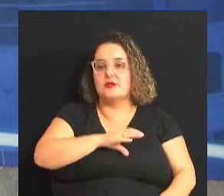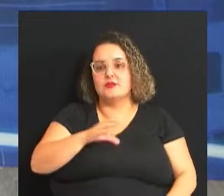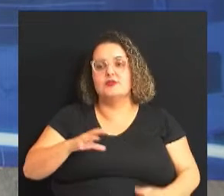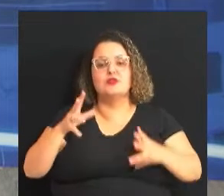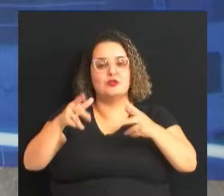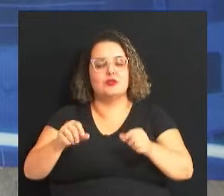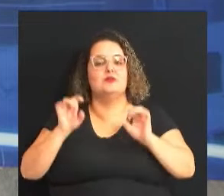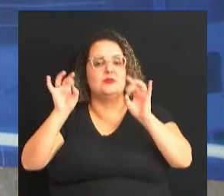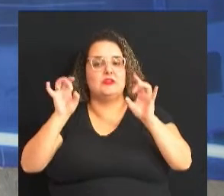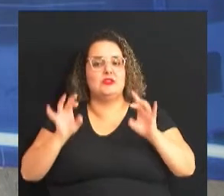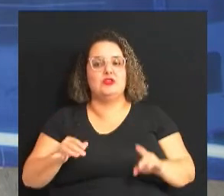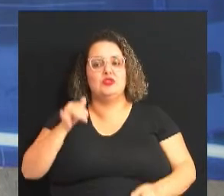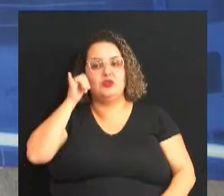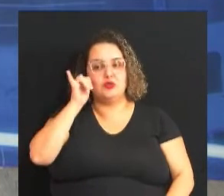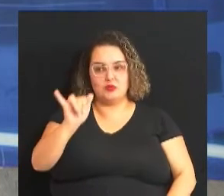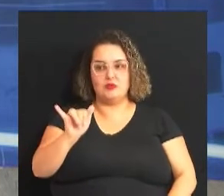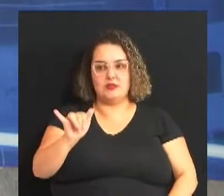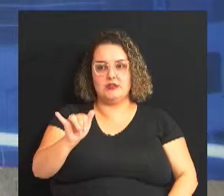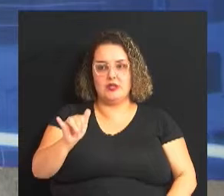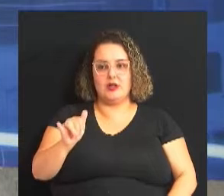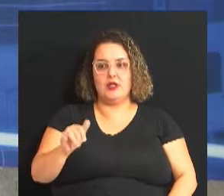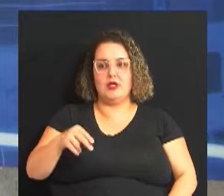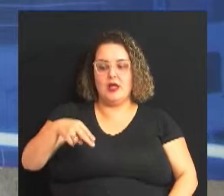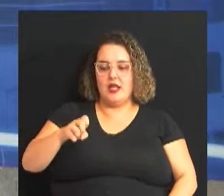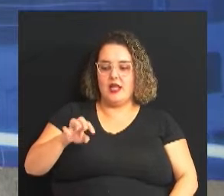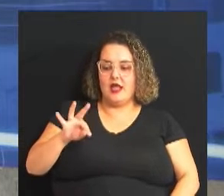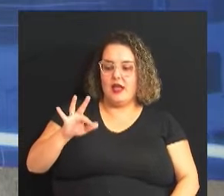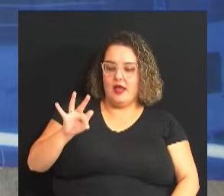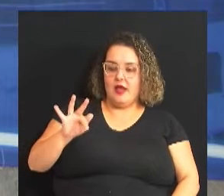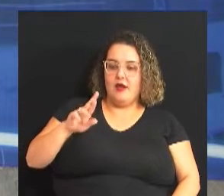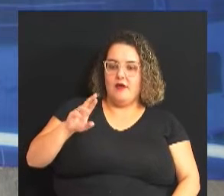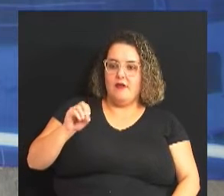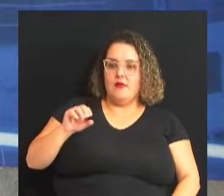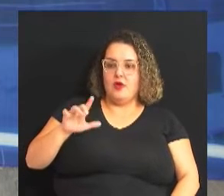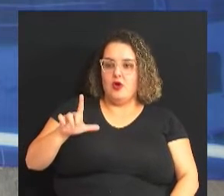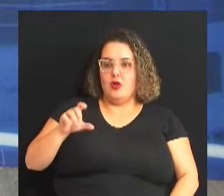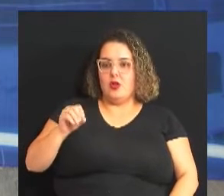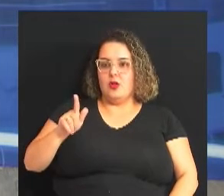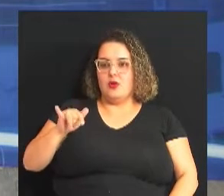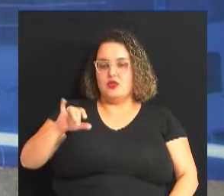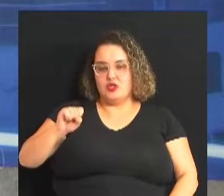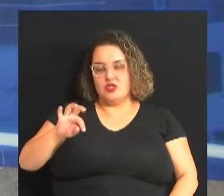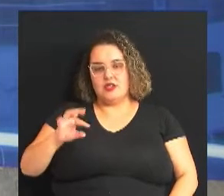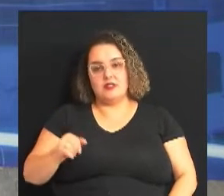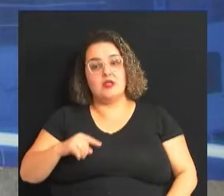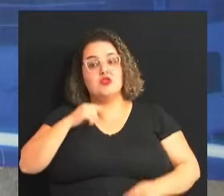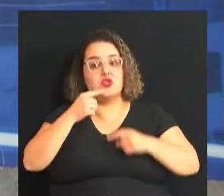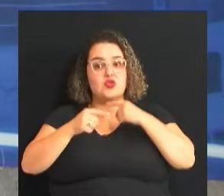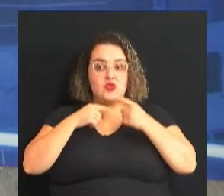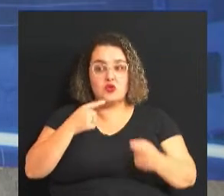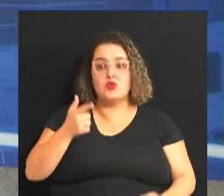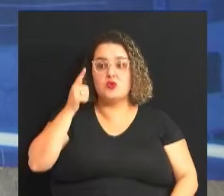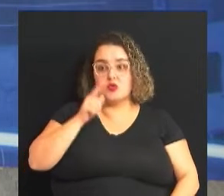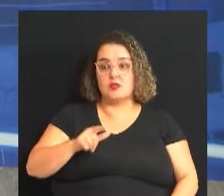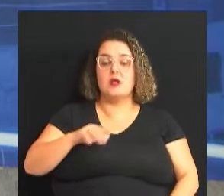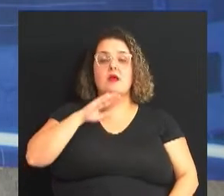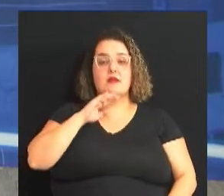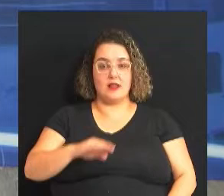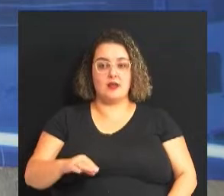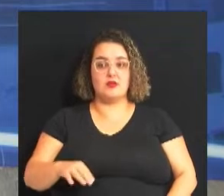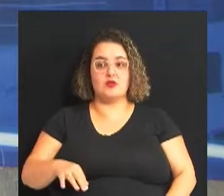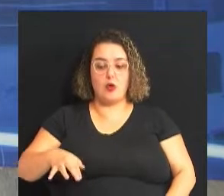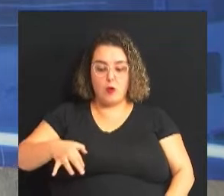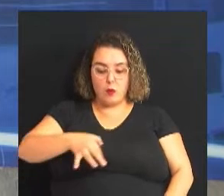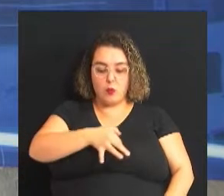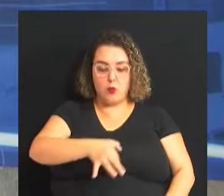medicina preventiva e nefrologista, tirando aí as dúvidas da gente nessa tarde sobre intestino.